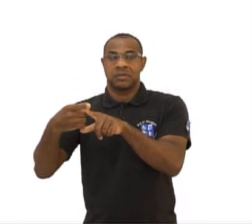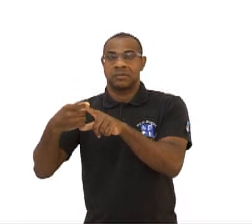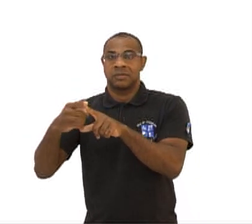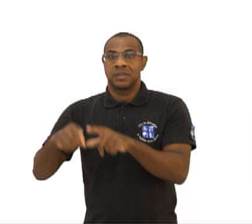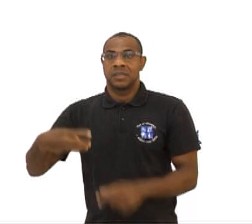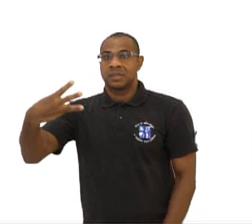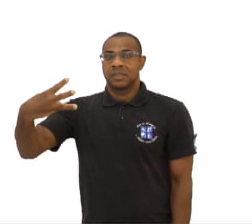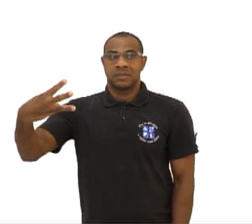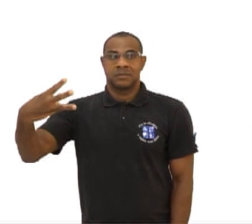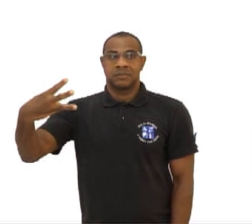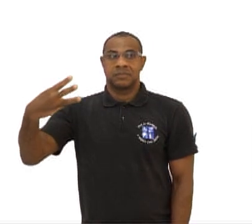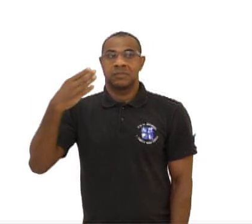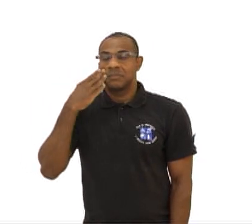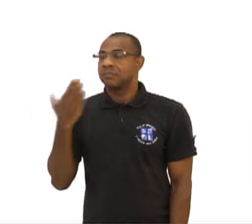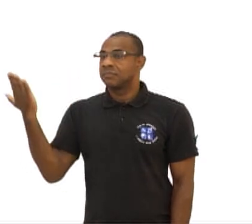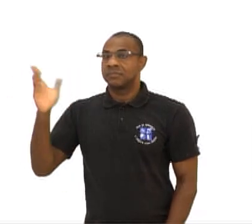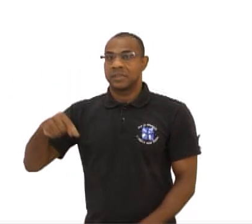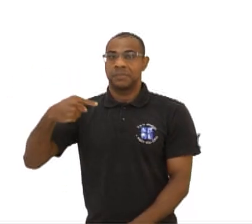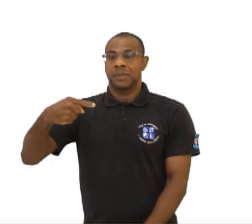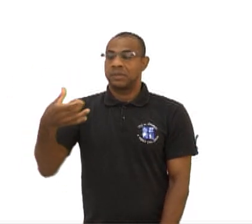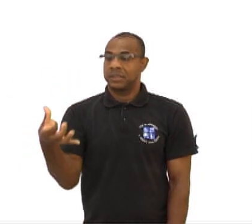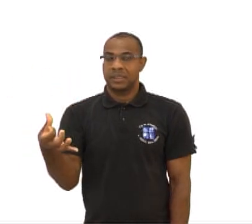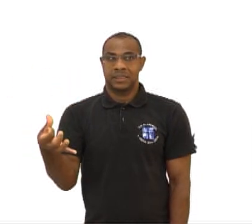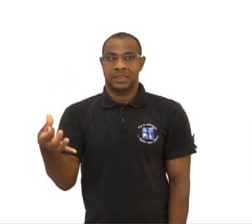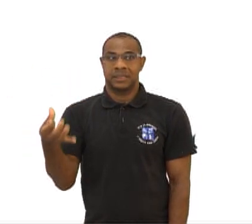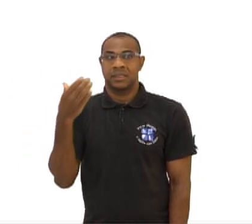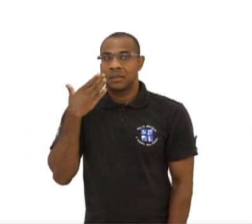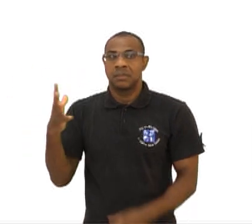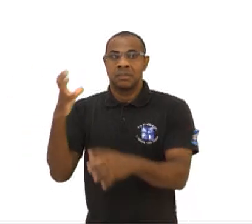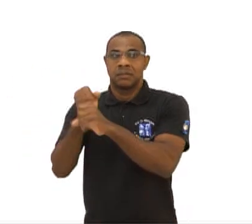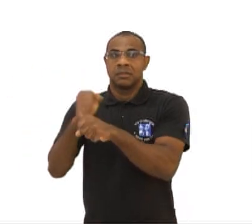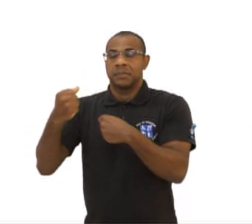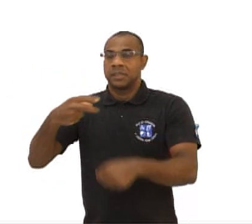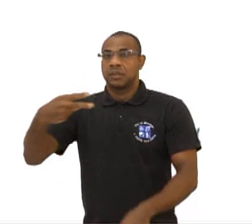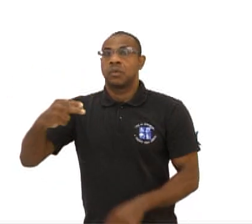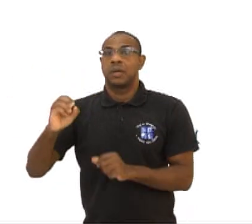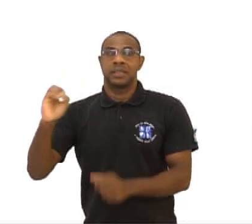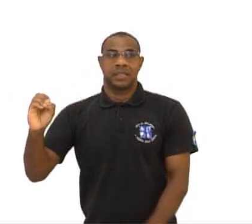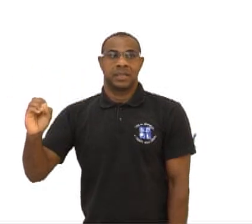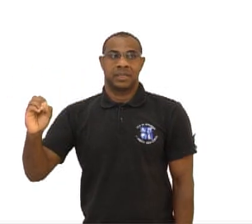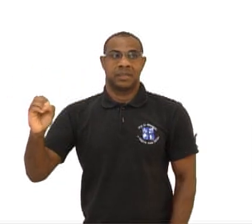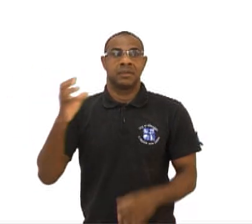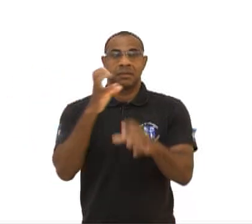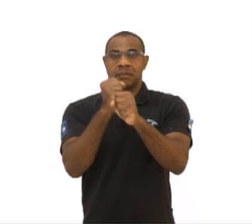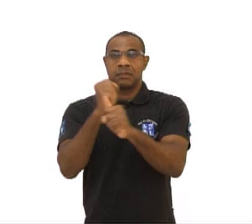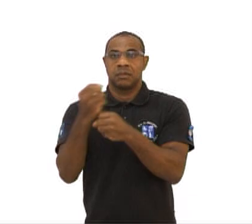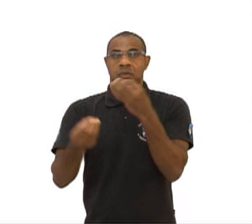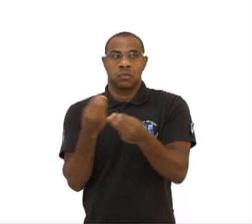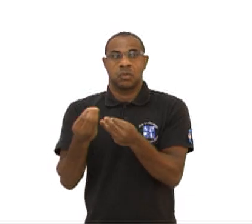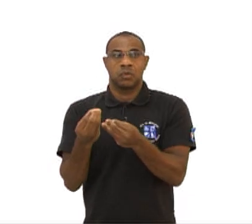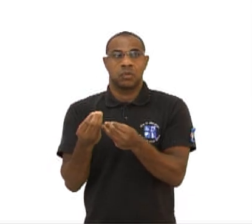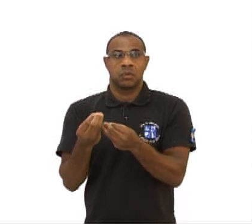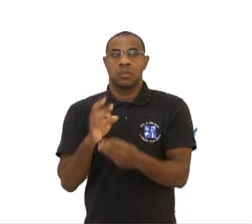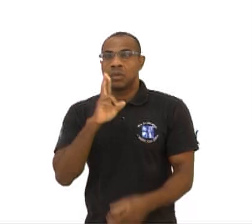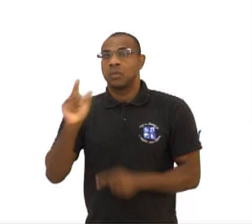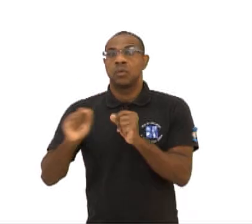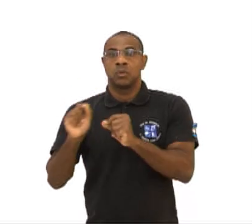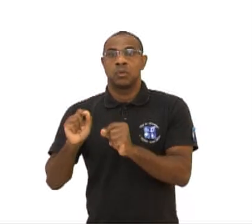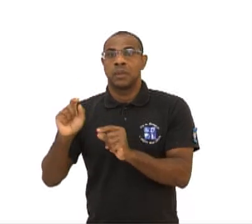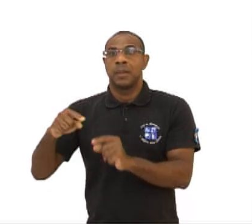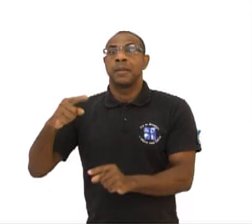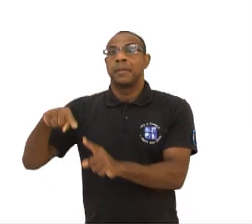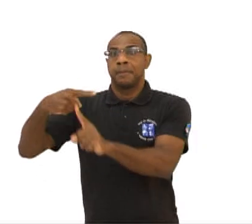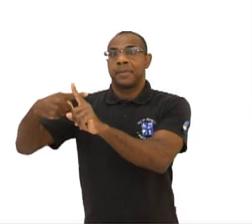3 átomos, dá menos 6. Então, o somatório tem que ser igual a 0. Fazendo essa continha, o NOx do carbono é